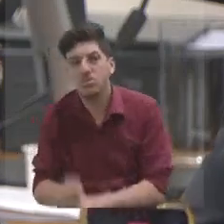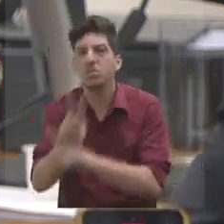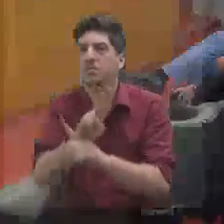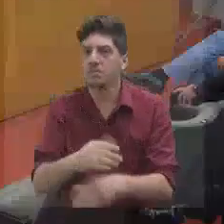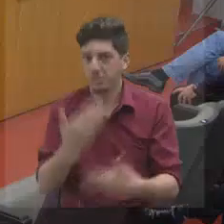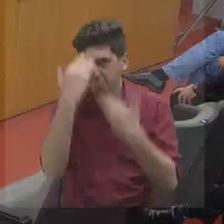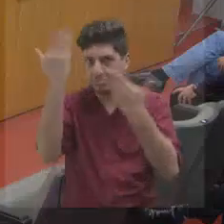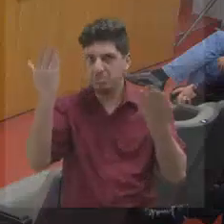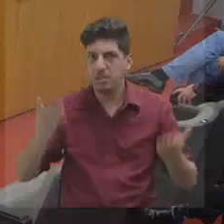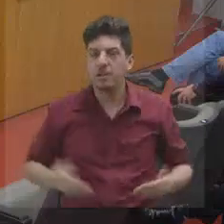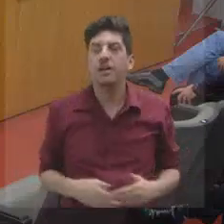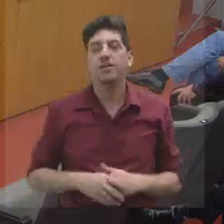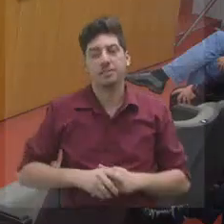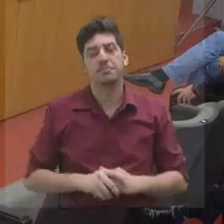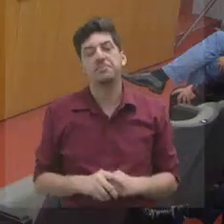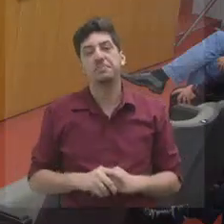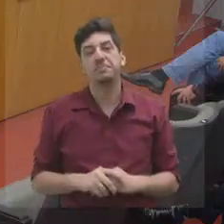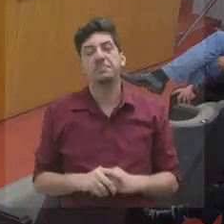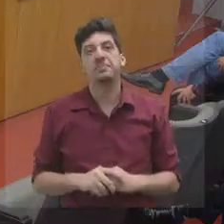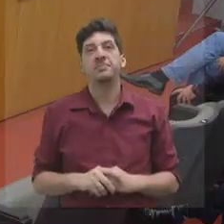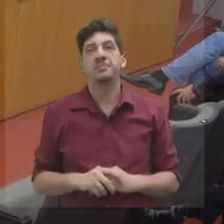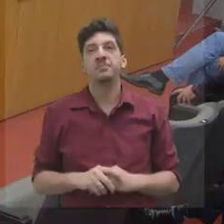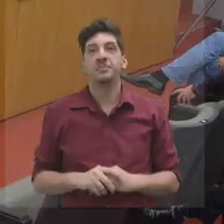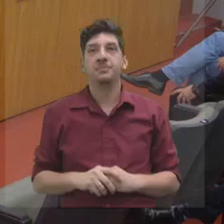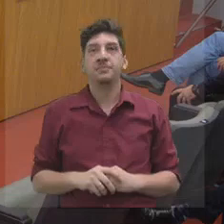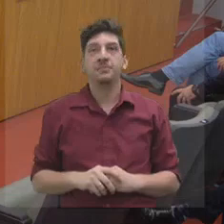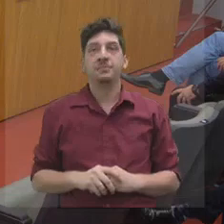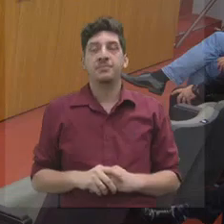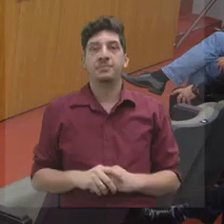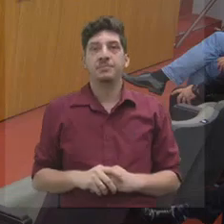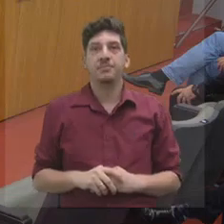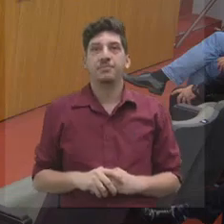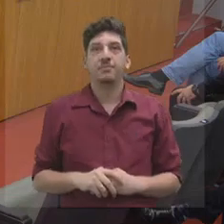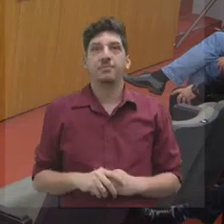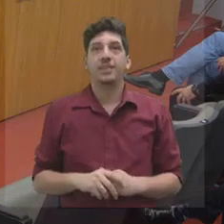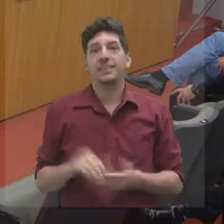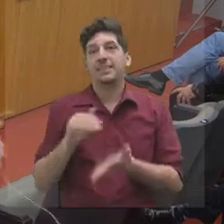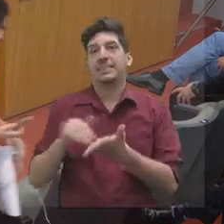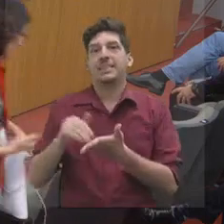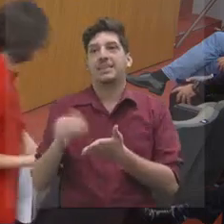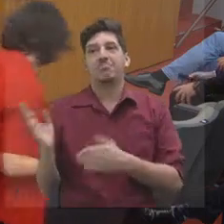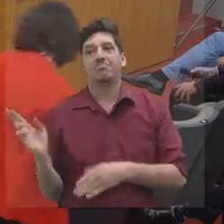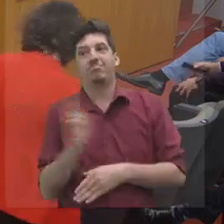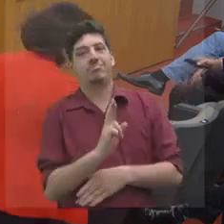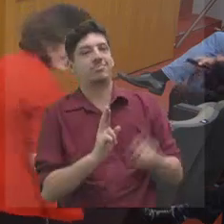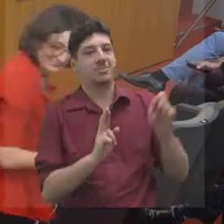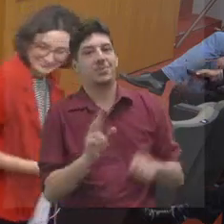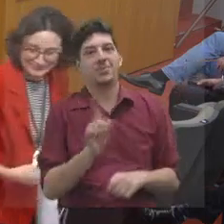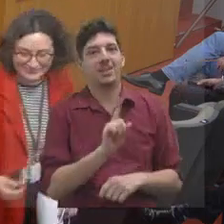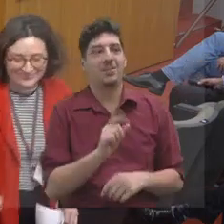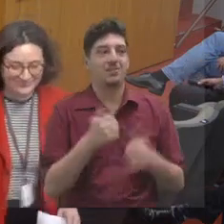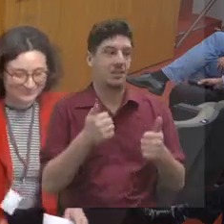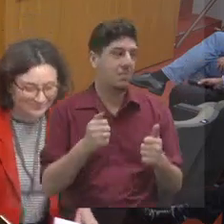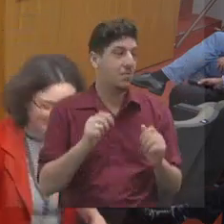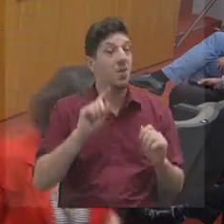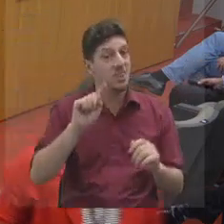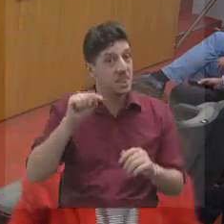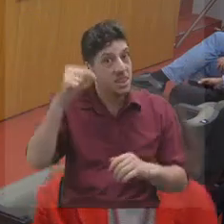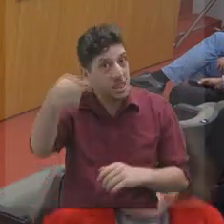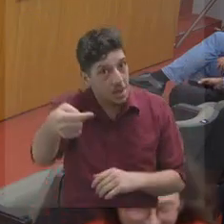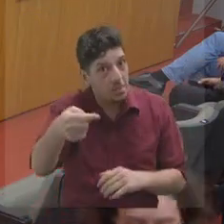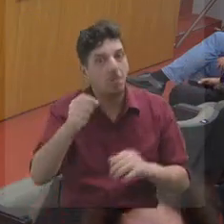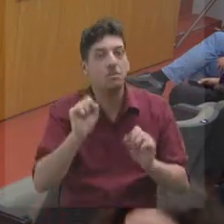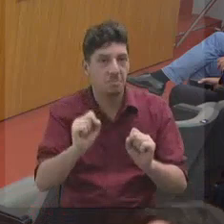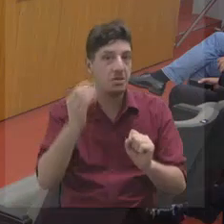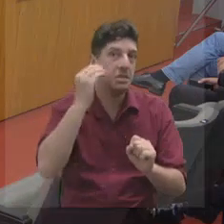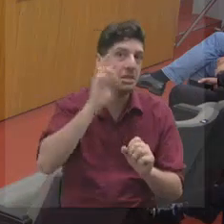secretário não há mais da trepida então talvez na próxima resposta só pode já iniciar respondendo a última